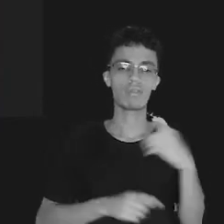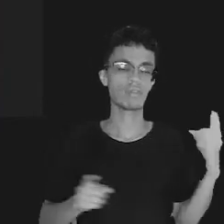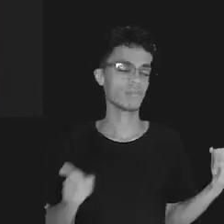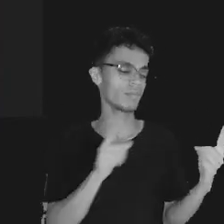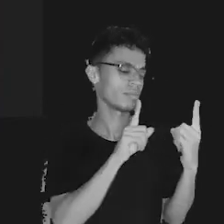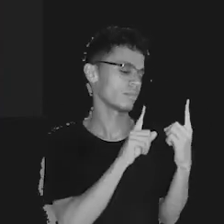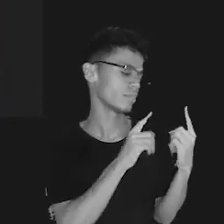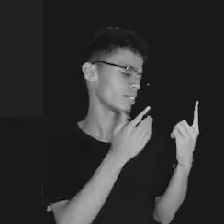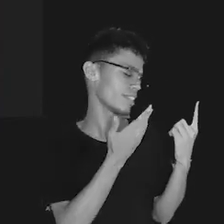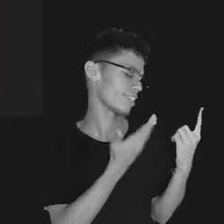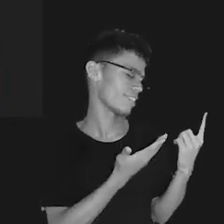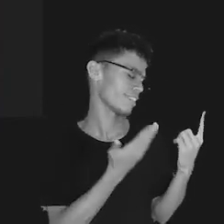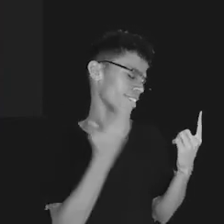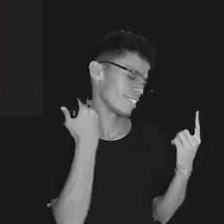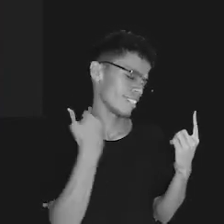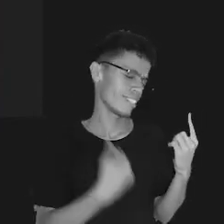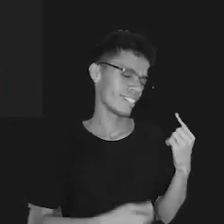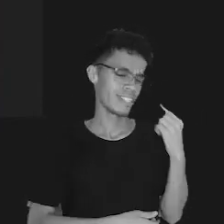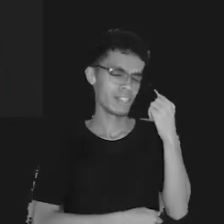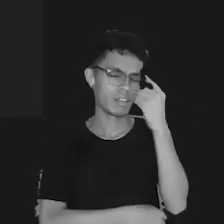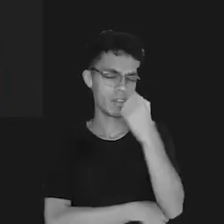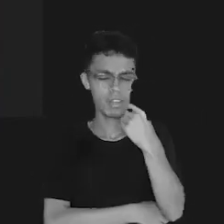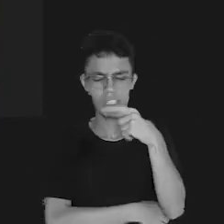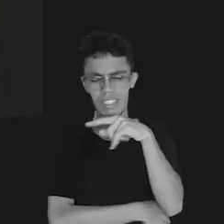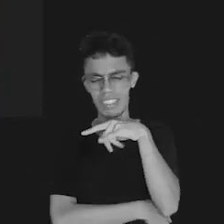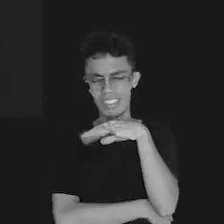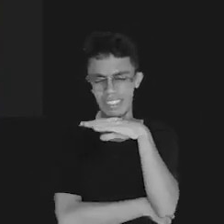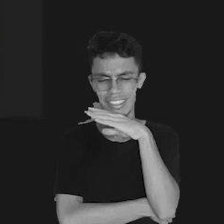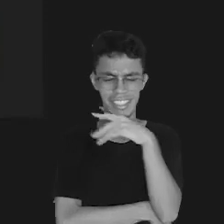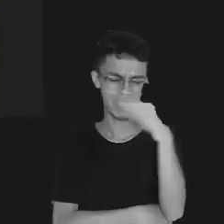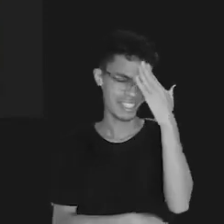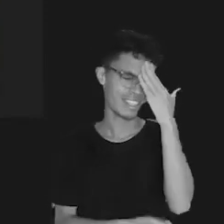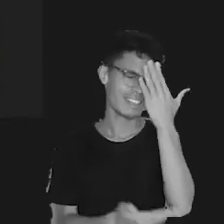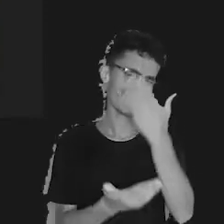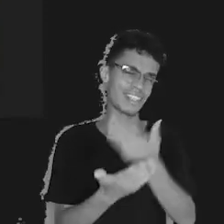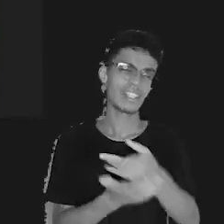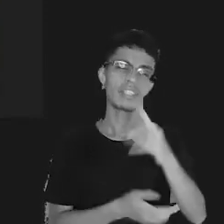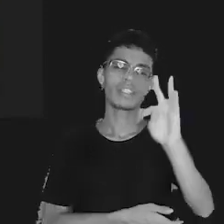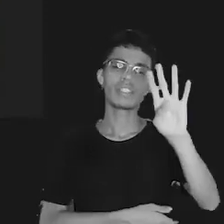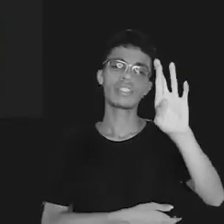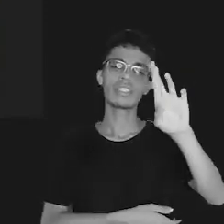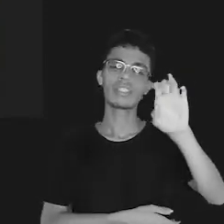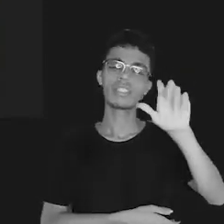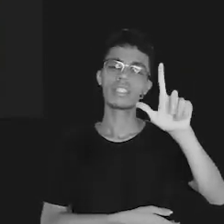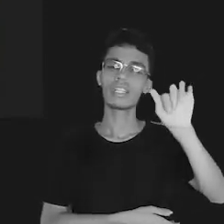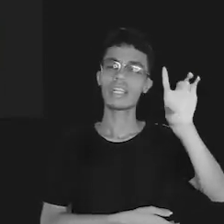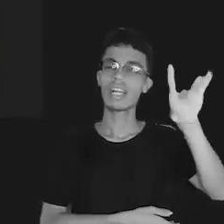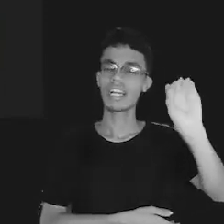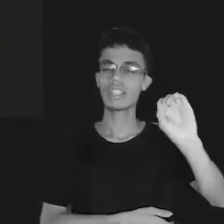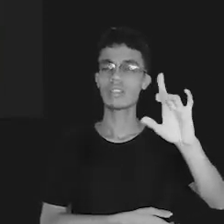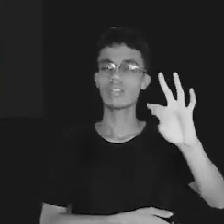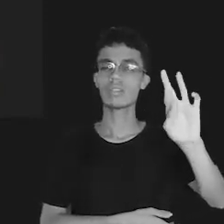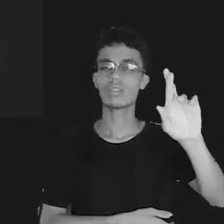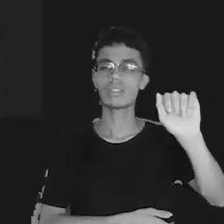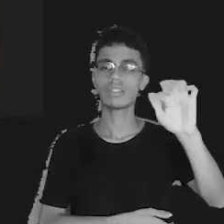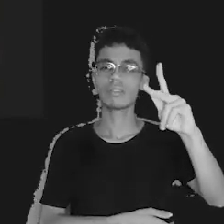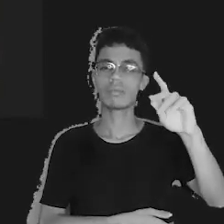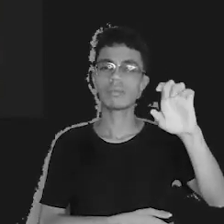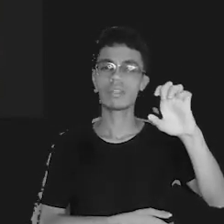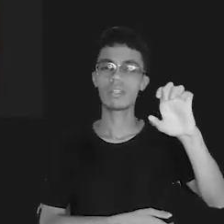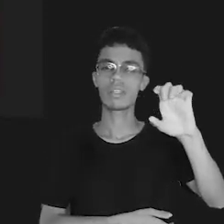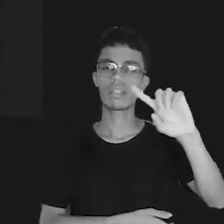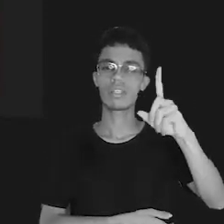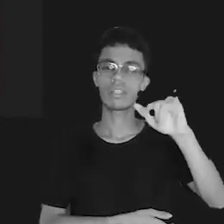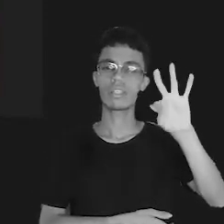Ora, eu devo estar mal da vista e ainda mais acreditar num prelado, num passarinheiro e num trapezista.